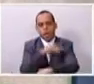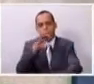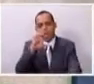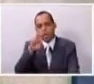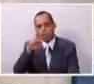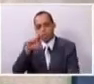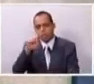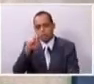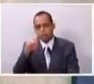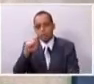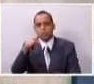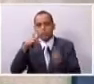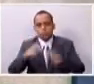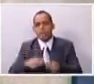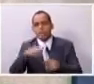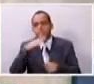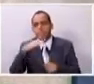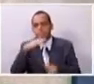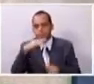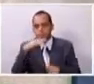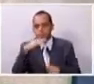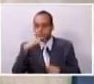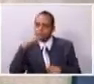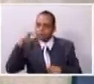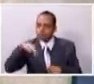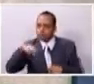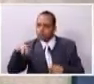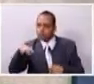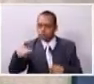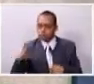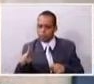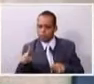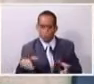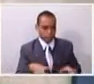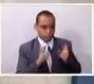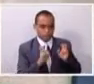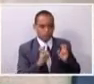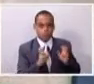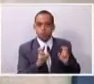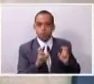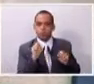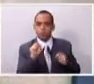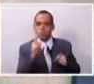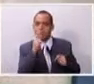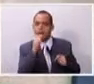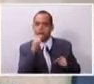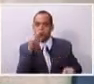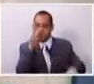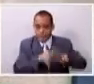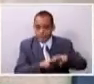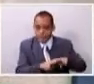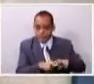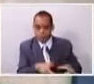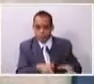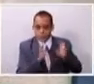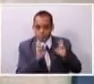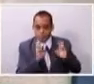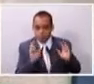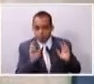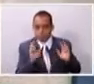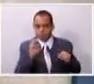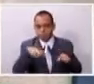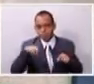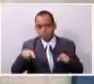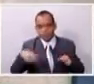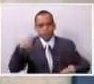Eulália, em Santana. O cidadão, quando percebeu que teria o seu material apreendido, como normalmente